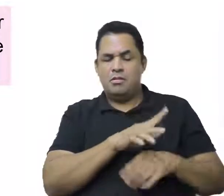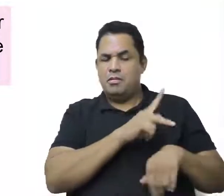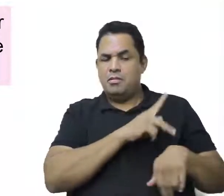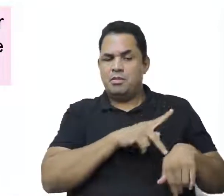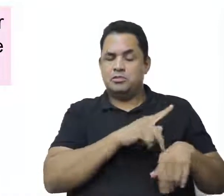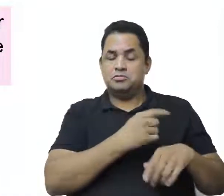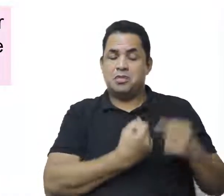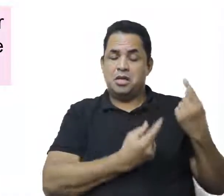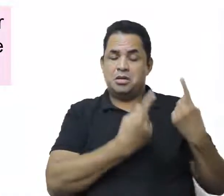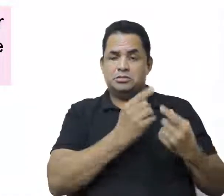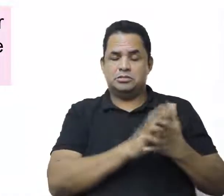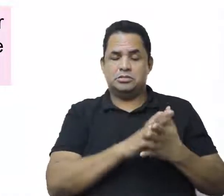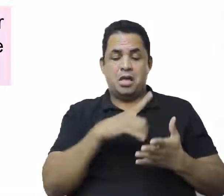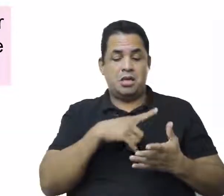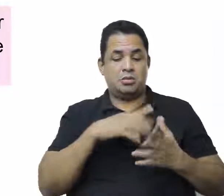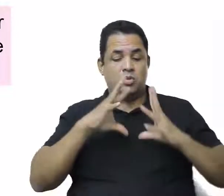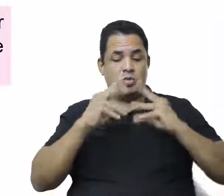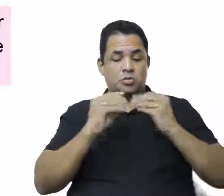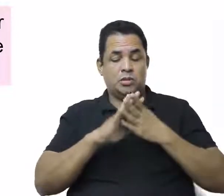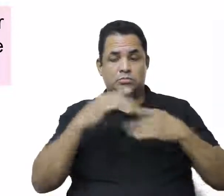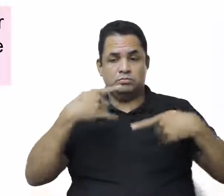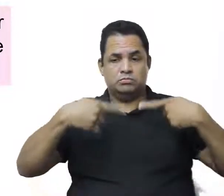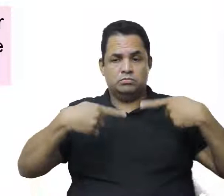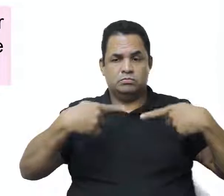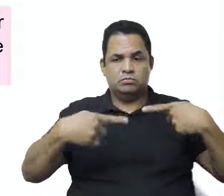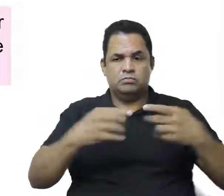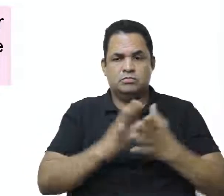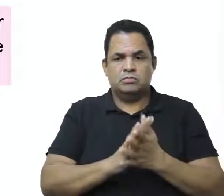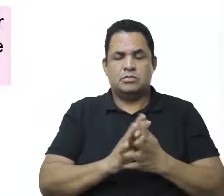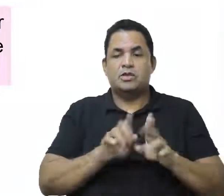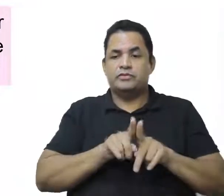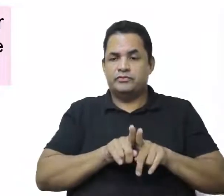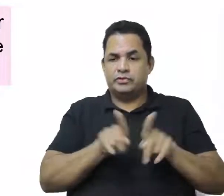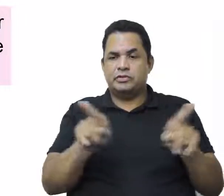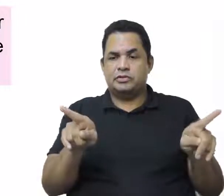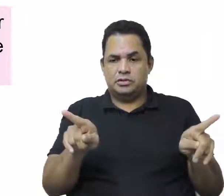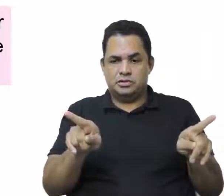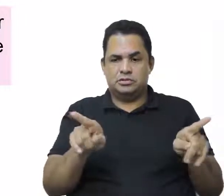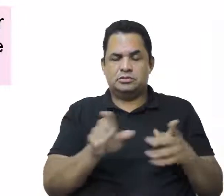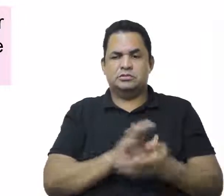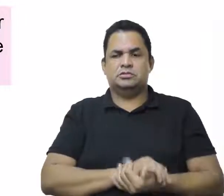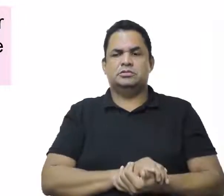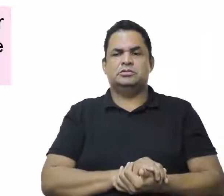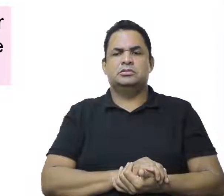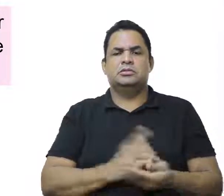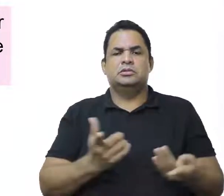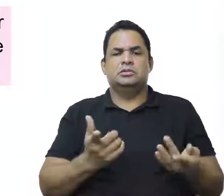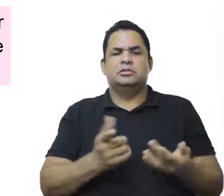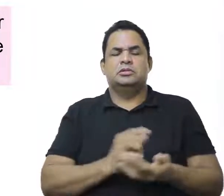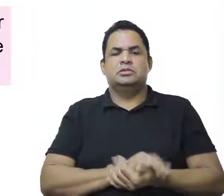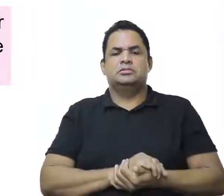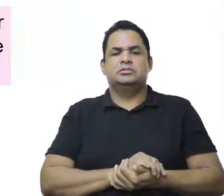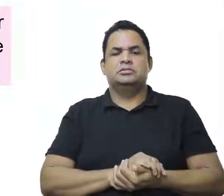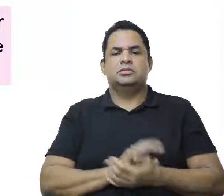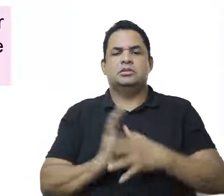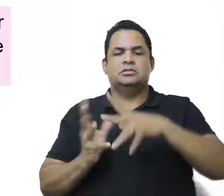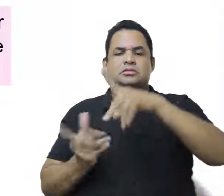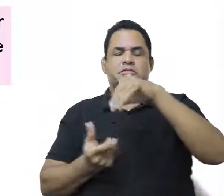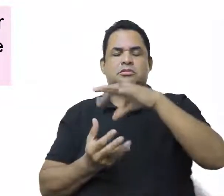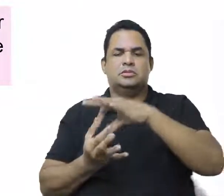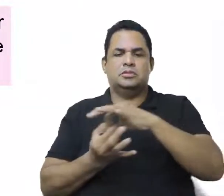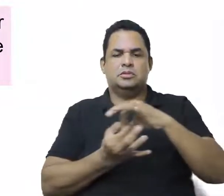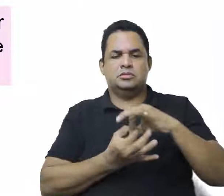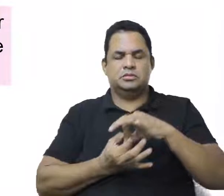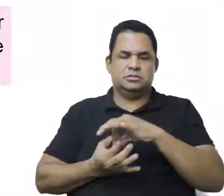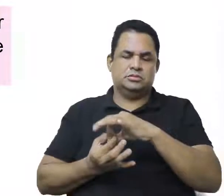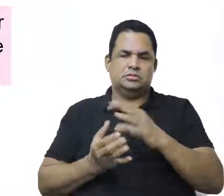né? Então tem toda uma discussão que são divergentes, que são diferentes em relação aí esse mundo globalizado,